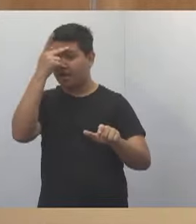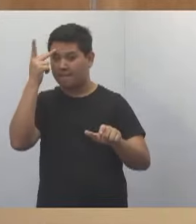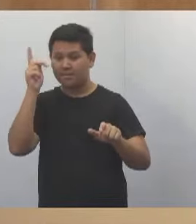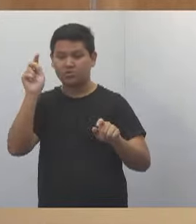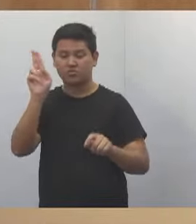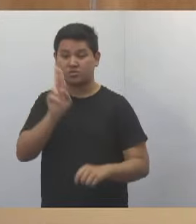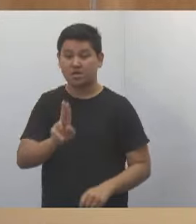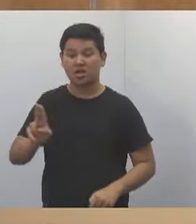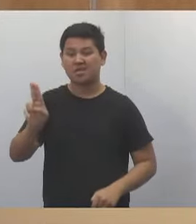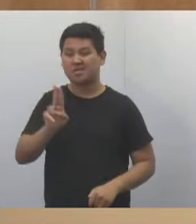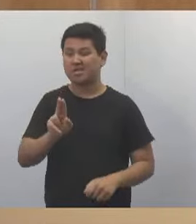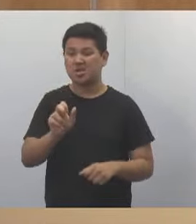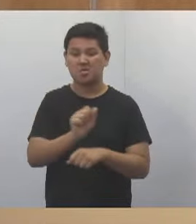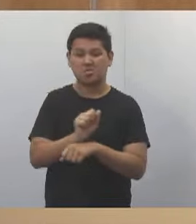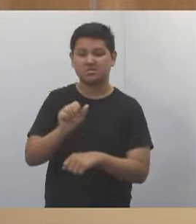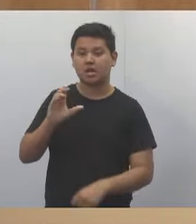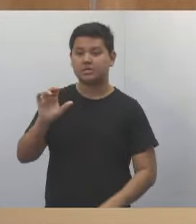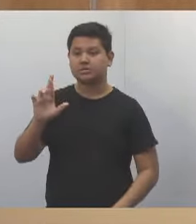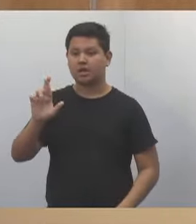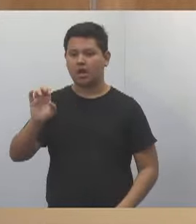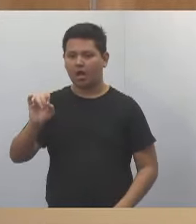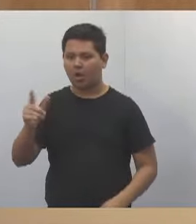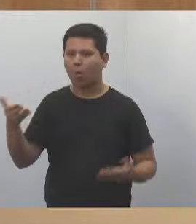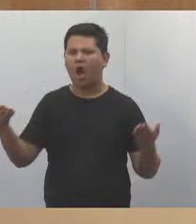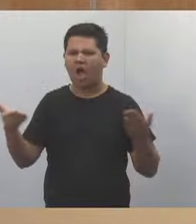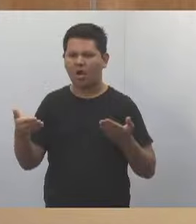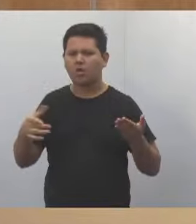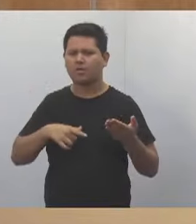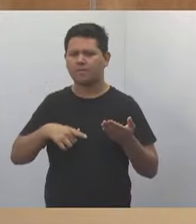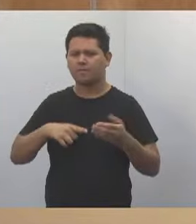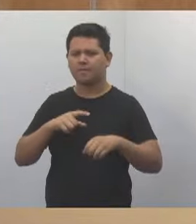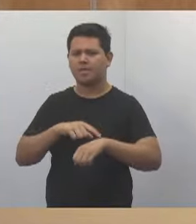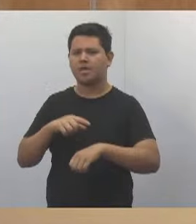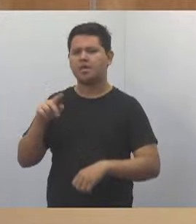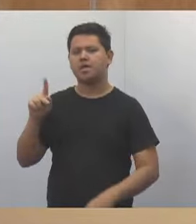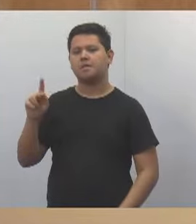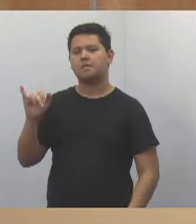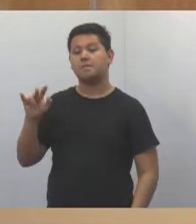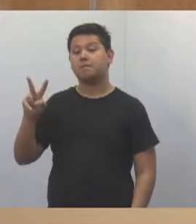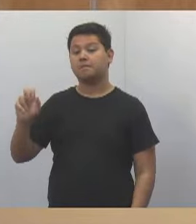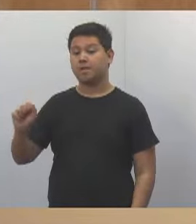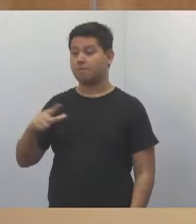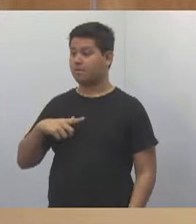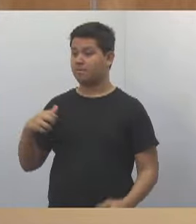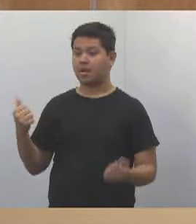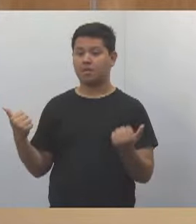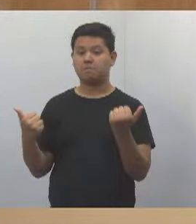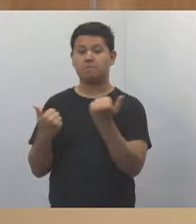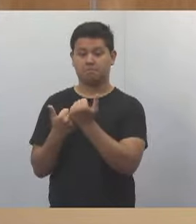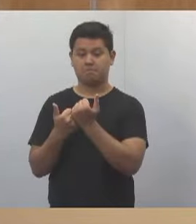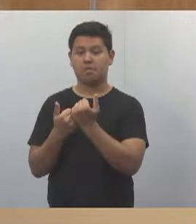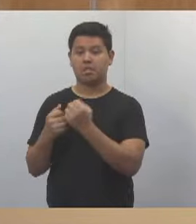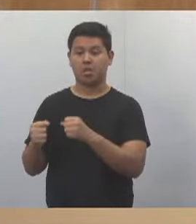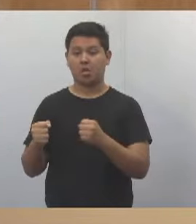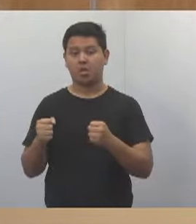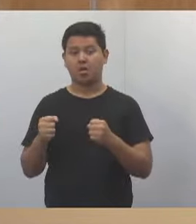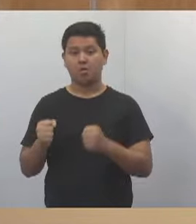a moto, sobre o CEROL, ainda mais agora que está em época de pipa, para fazer uma parceria, o poder